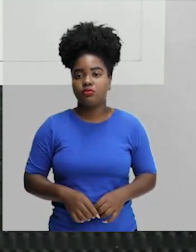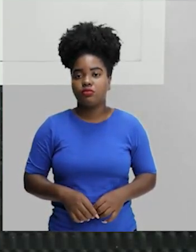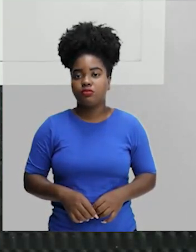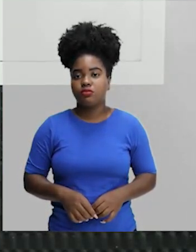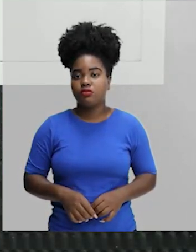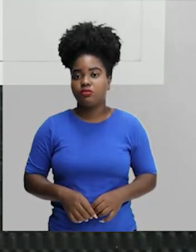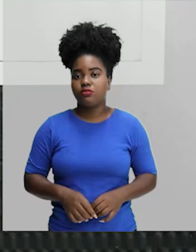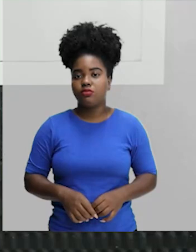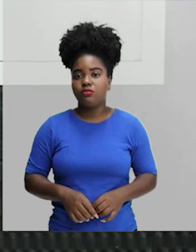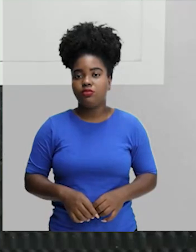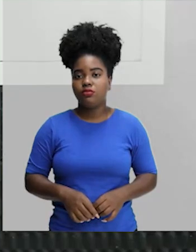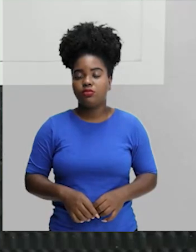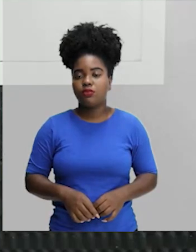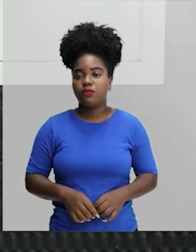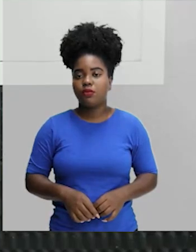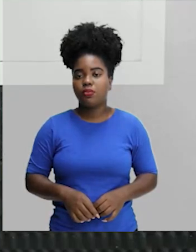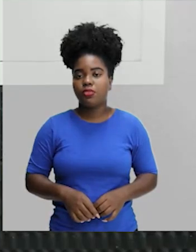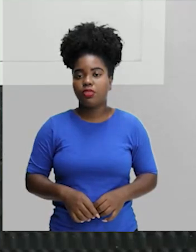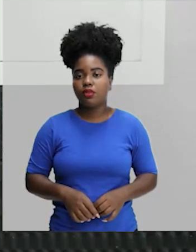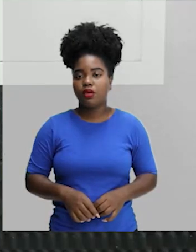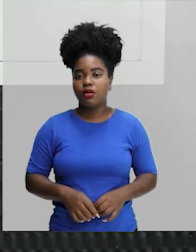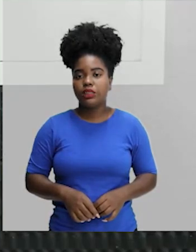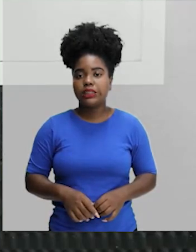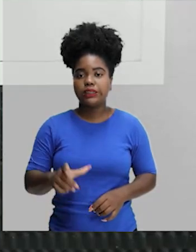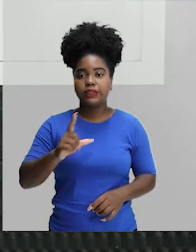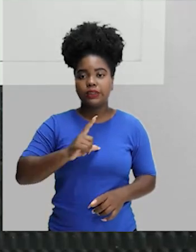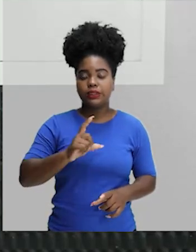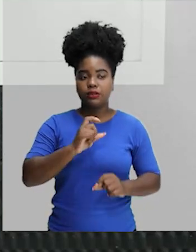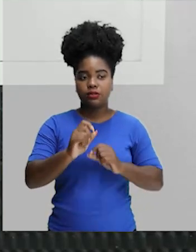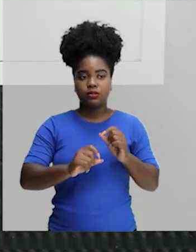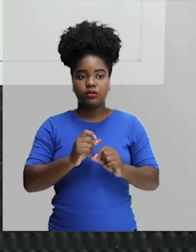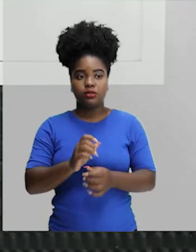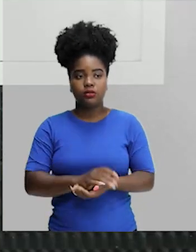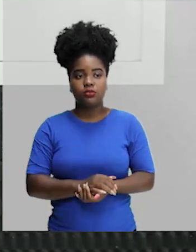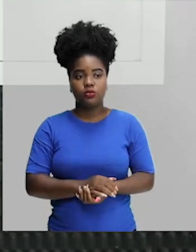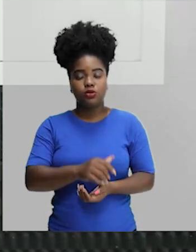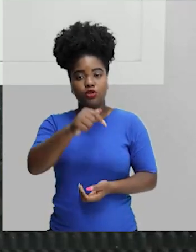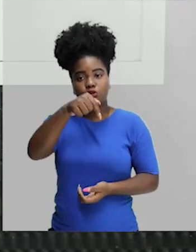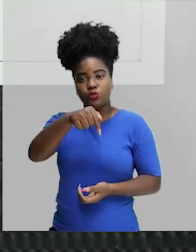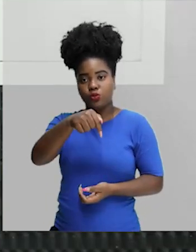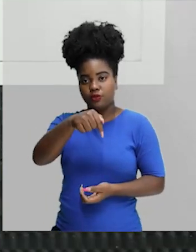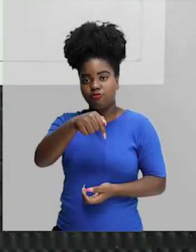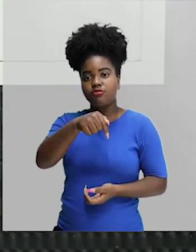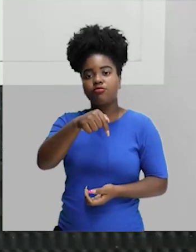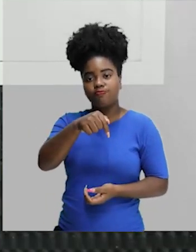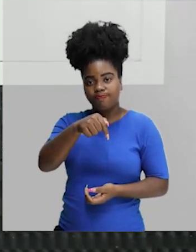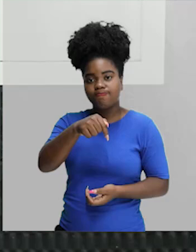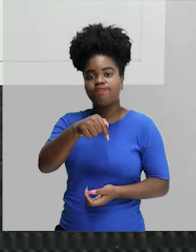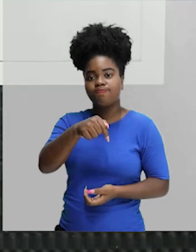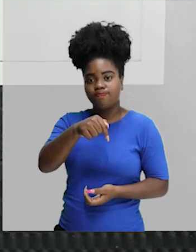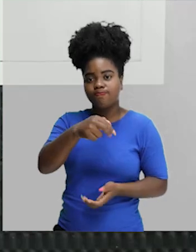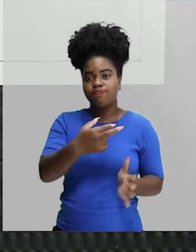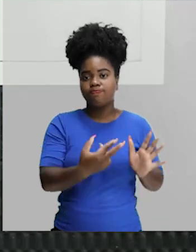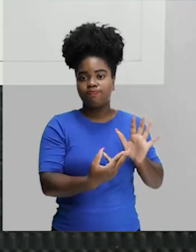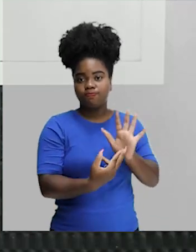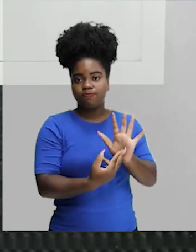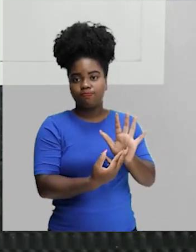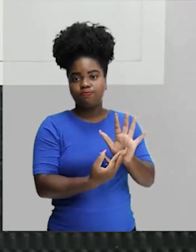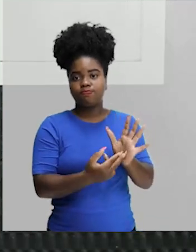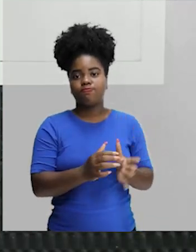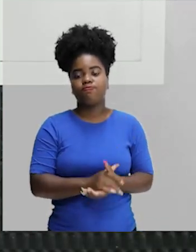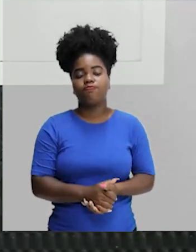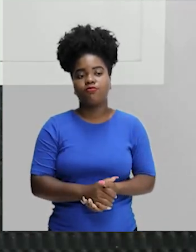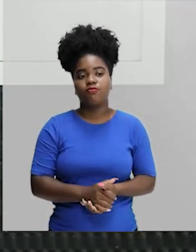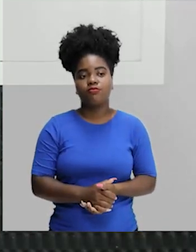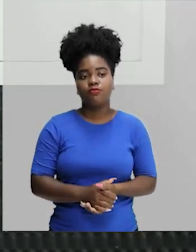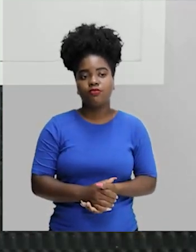Dá 7 sobre 4. Então, você vai ter esses carinhas aqui, vocês sabem que são os coeficientes do meu coeficiente. E esse